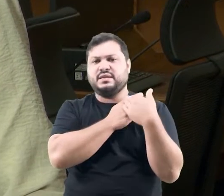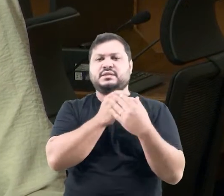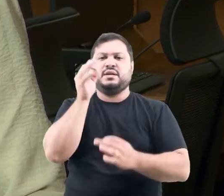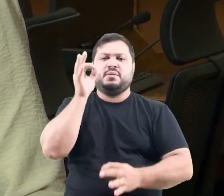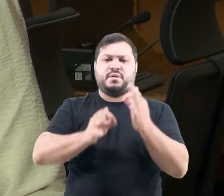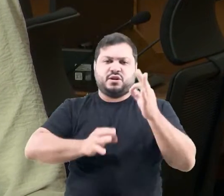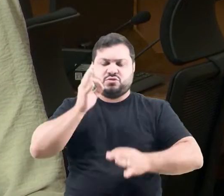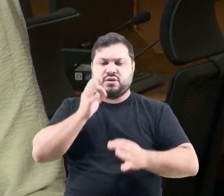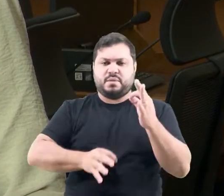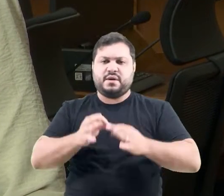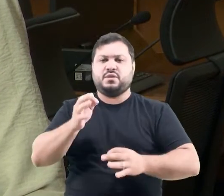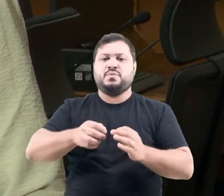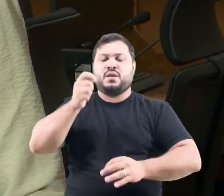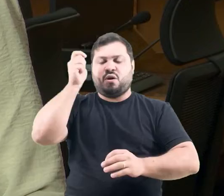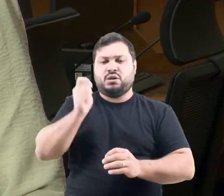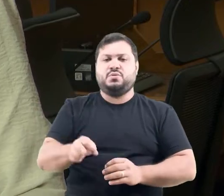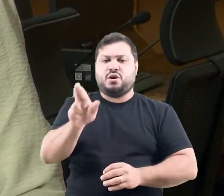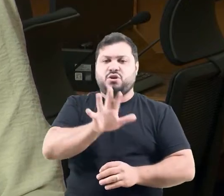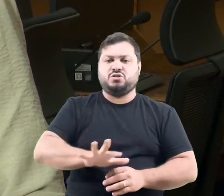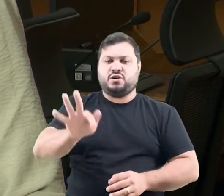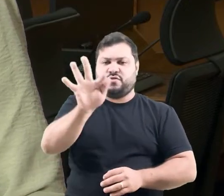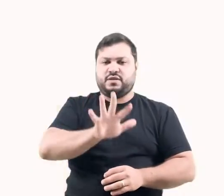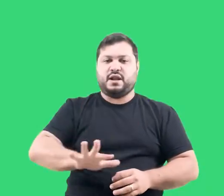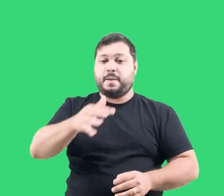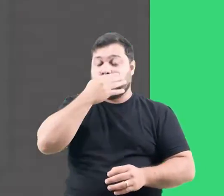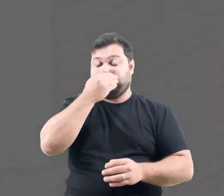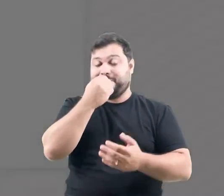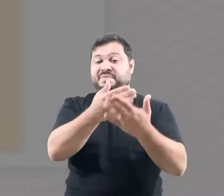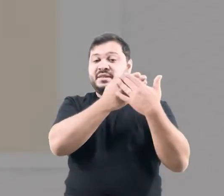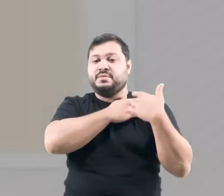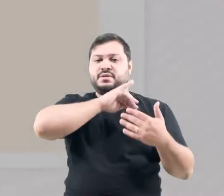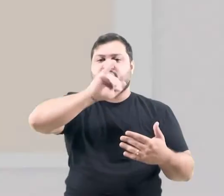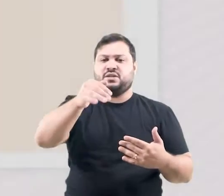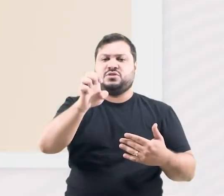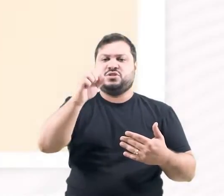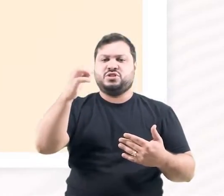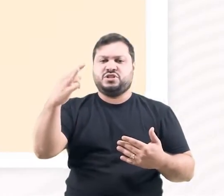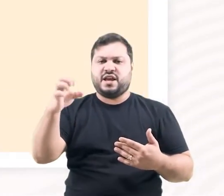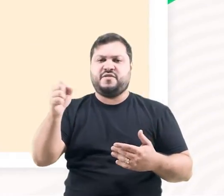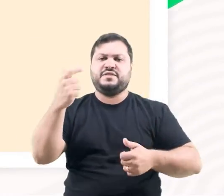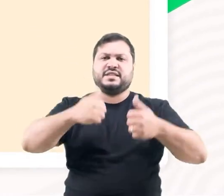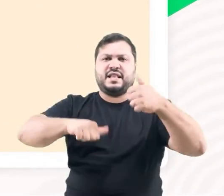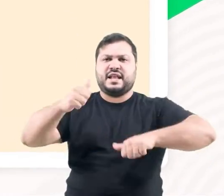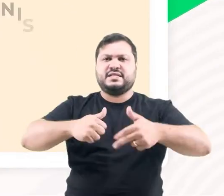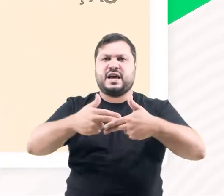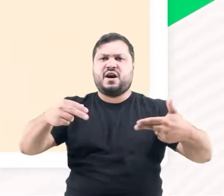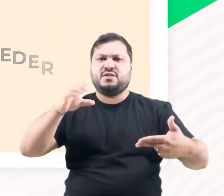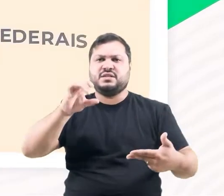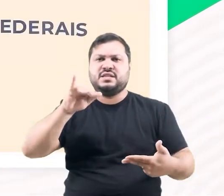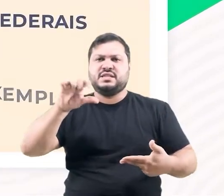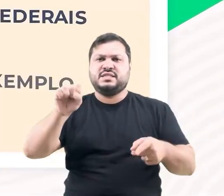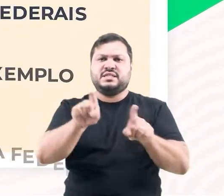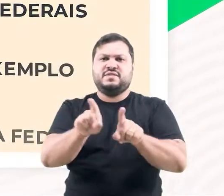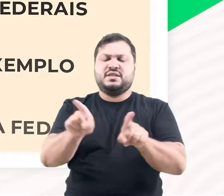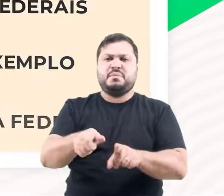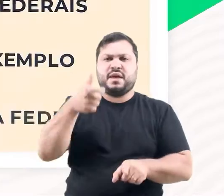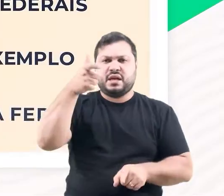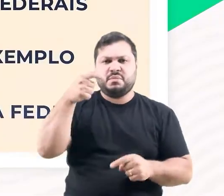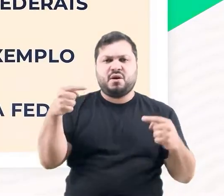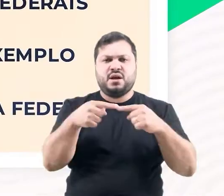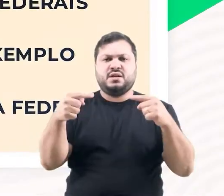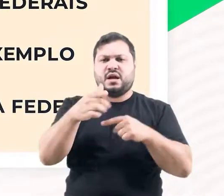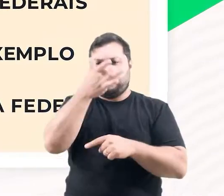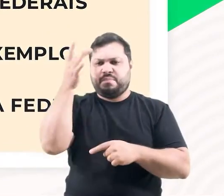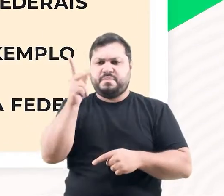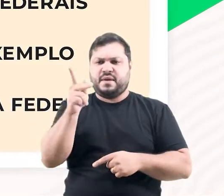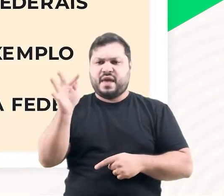para julgamento ao Tribunal Regional Federal. Compete aos JEFs analisarem causas cíveis e criminais